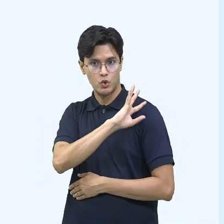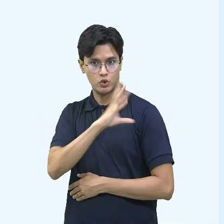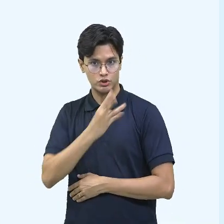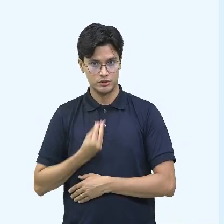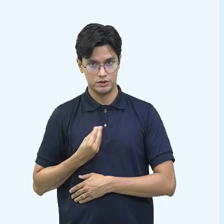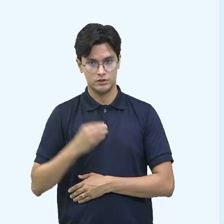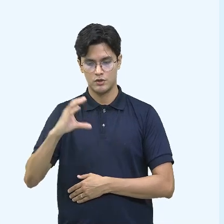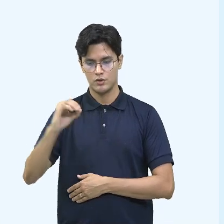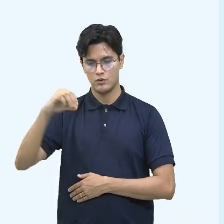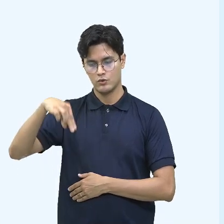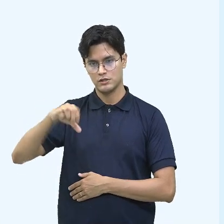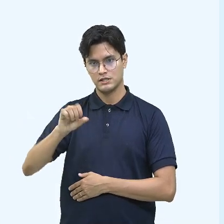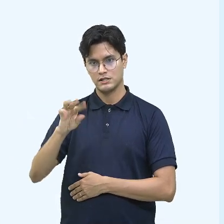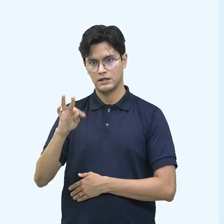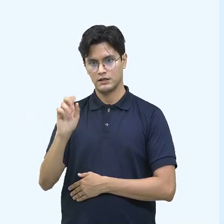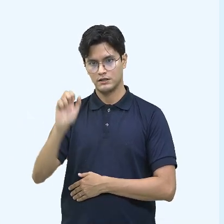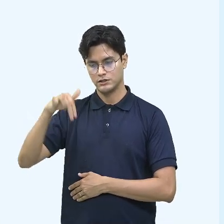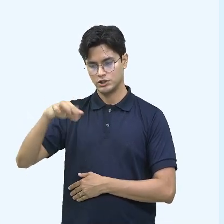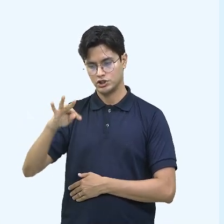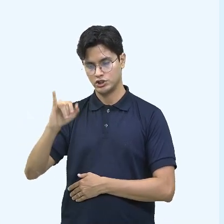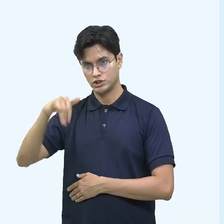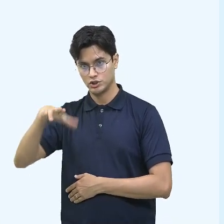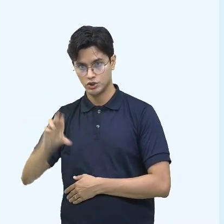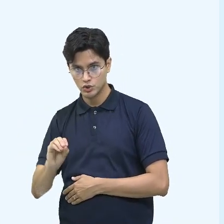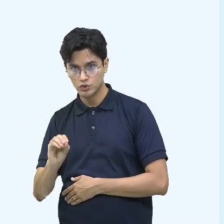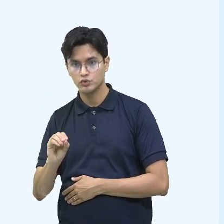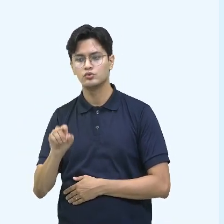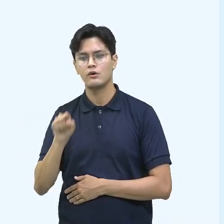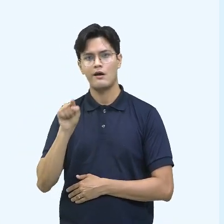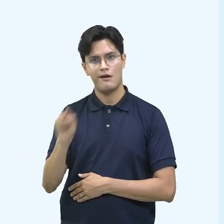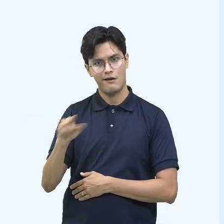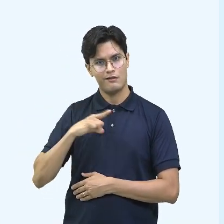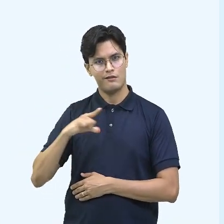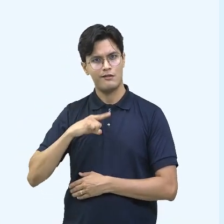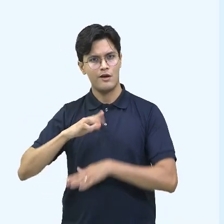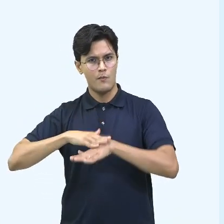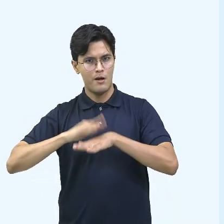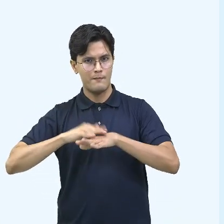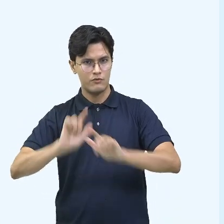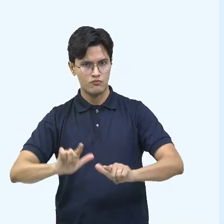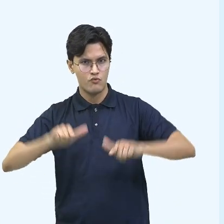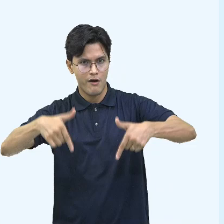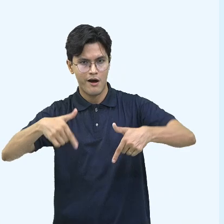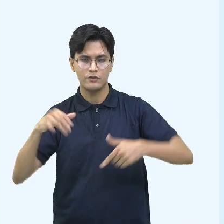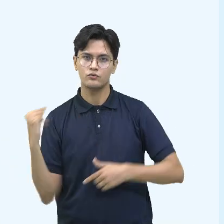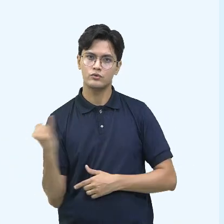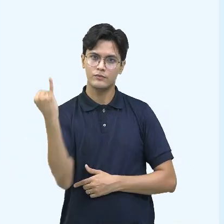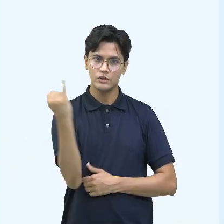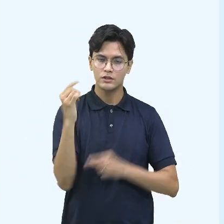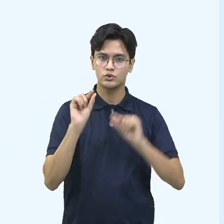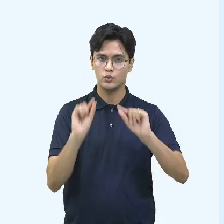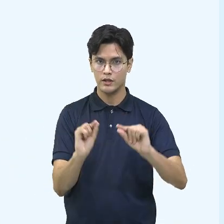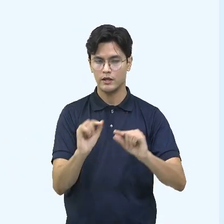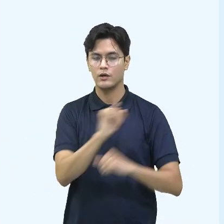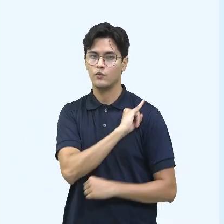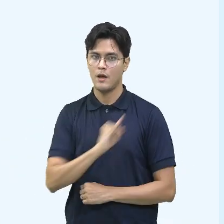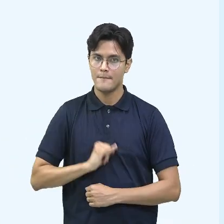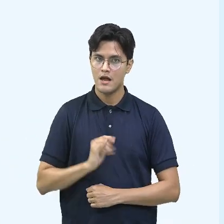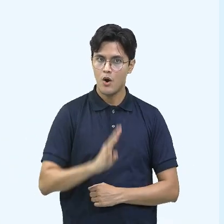um ato muito importante que foi, né, a divisão desse Império Romano